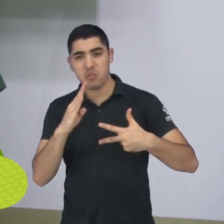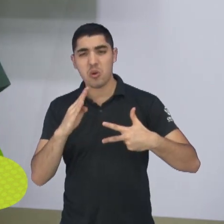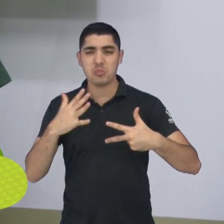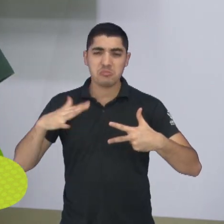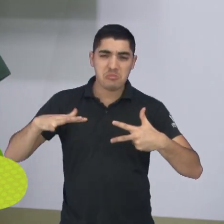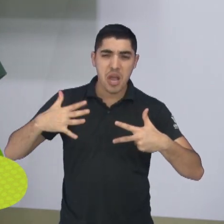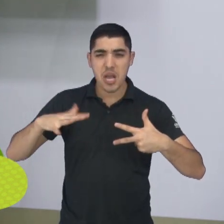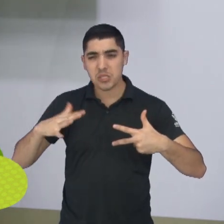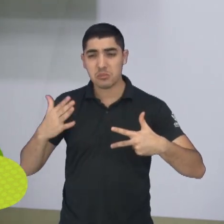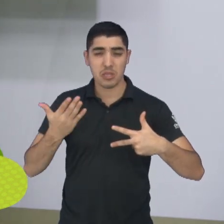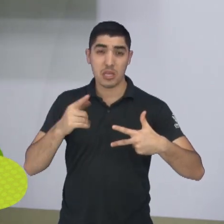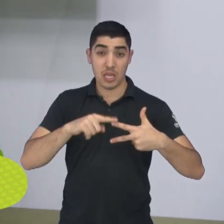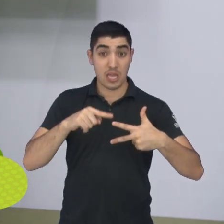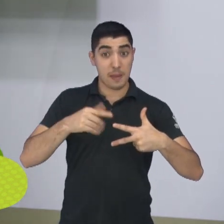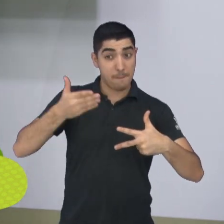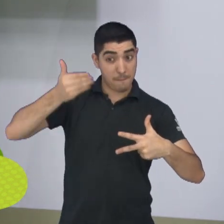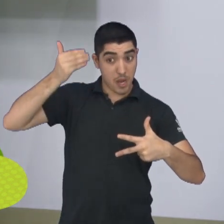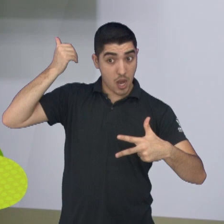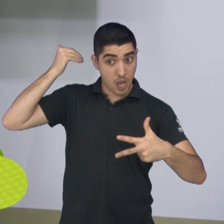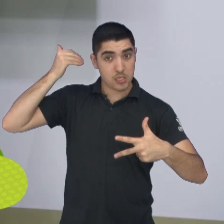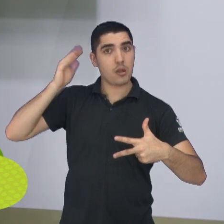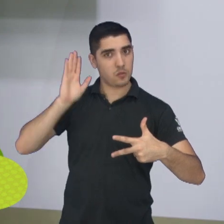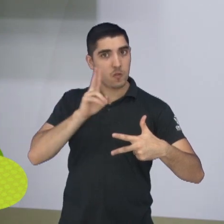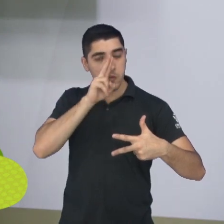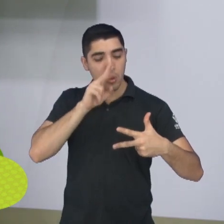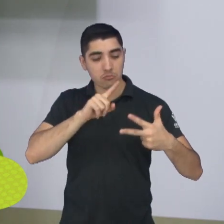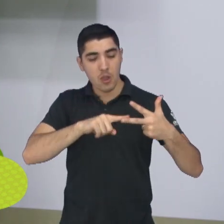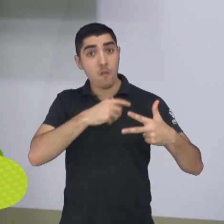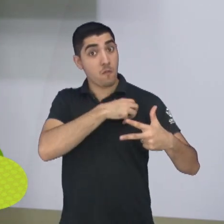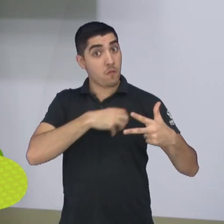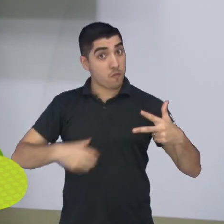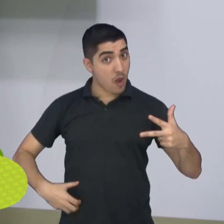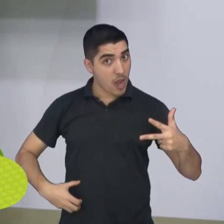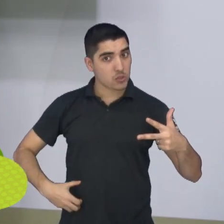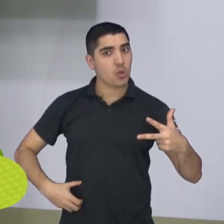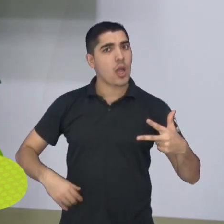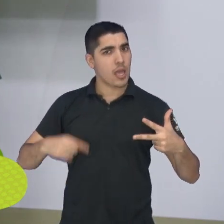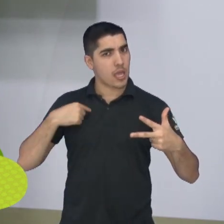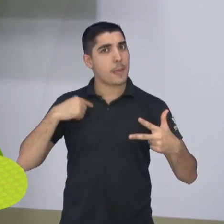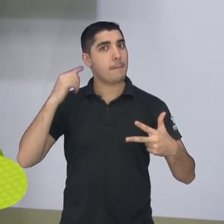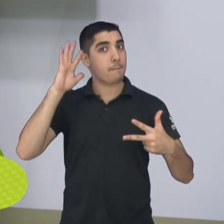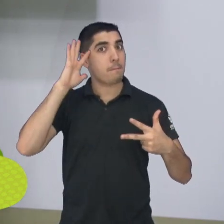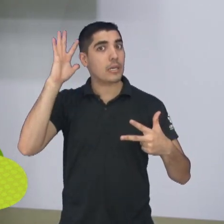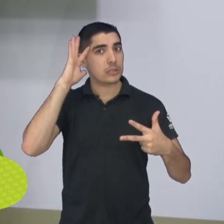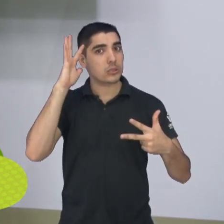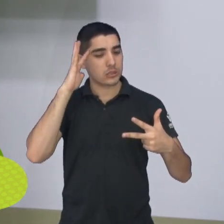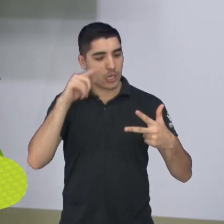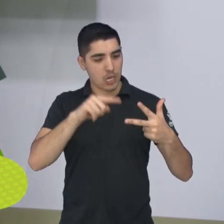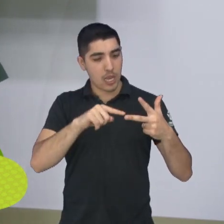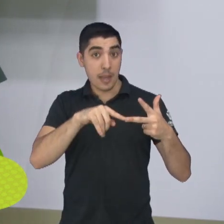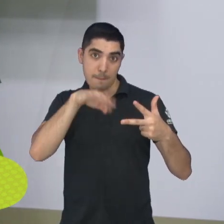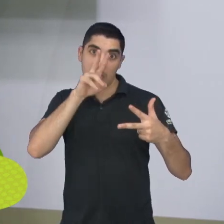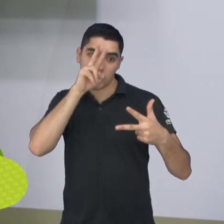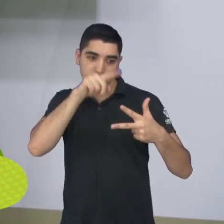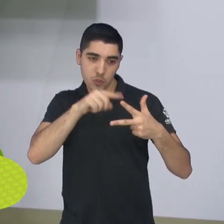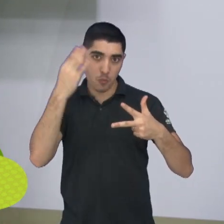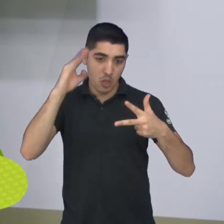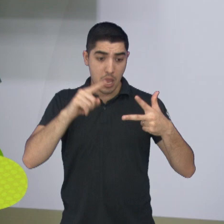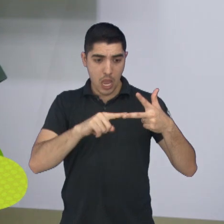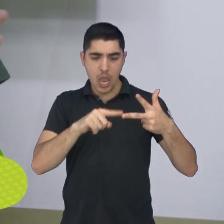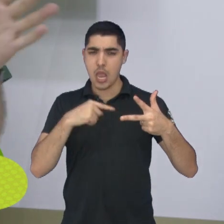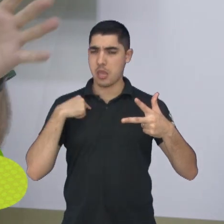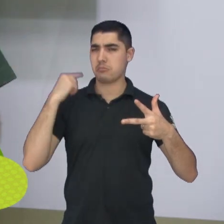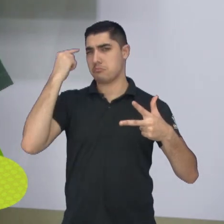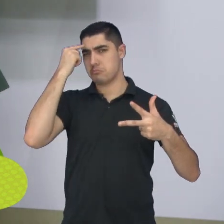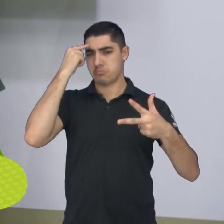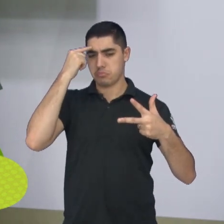o mesmo Botafogo que já foi há anos atrás também. O Vasco também não é, mas o Vasco é mais forte que o Botafogo. Então, acho que